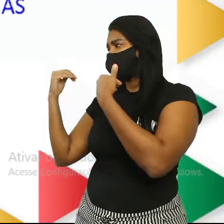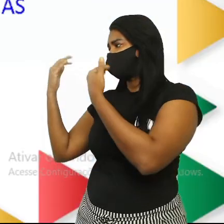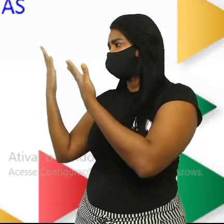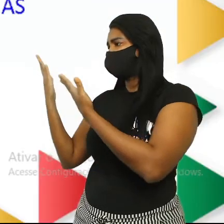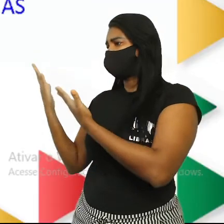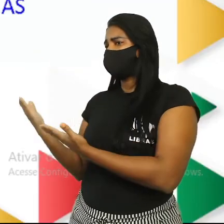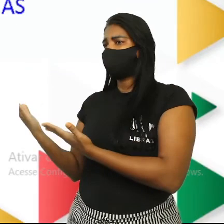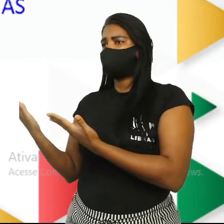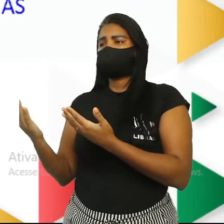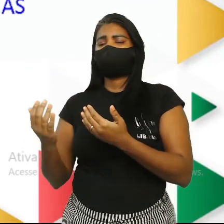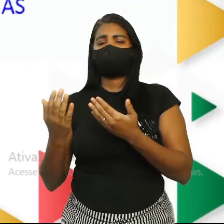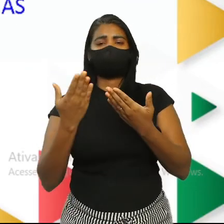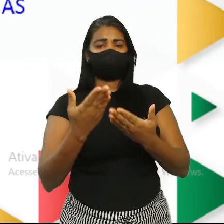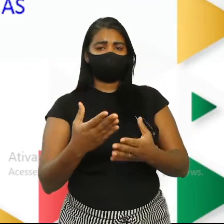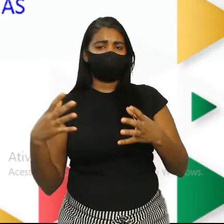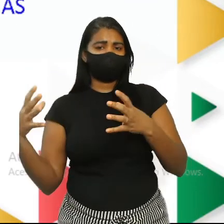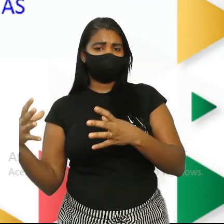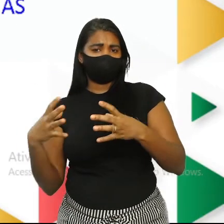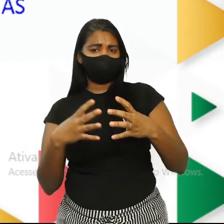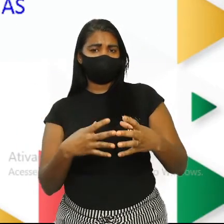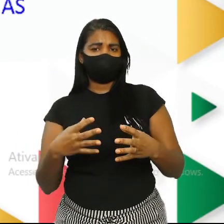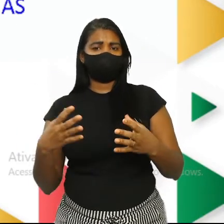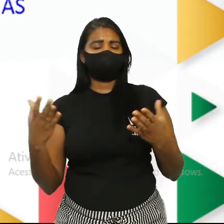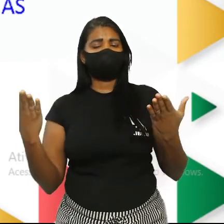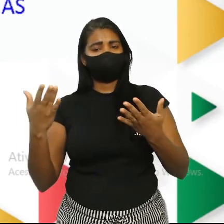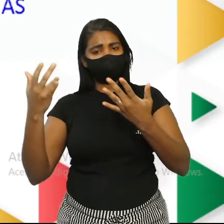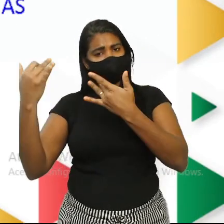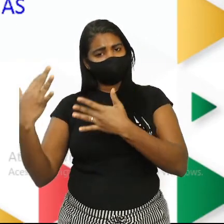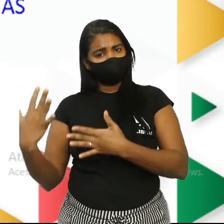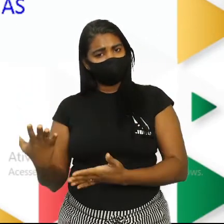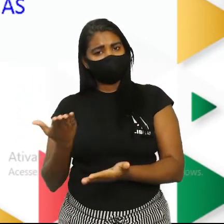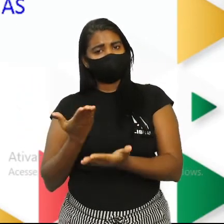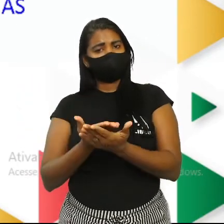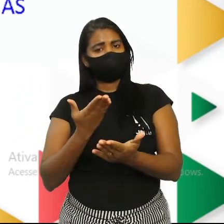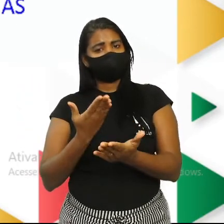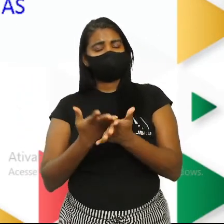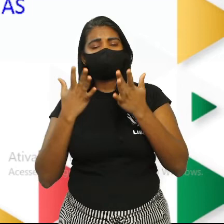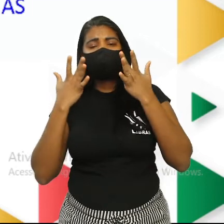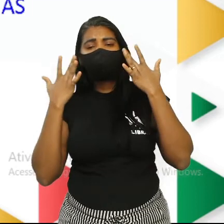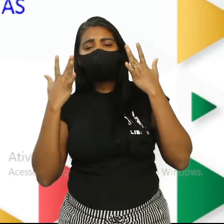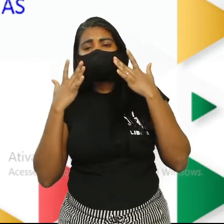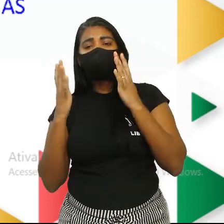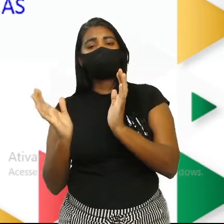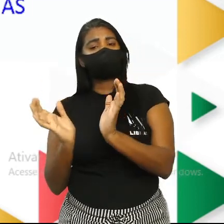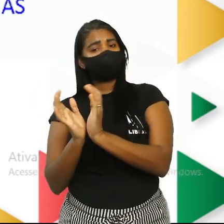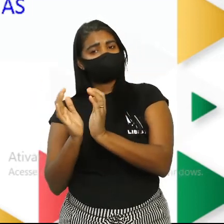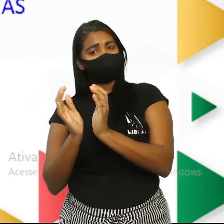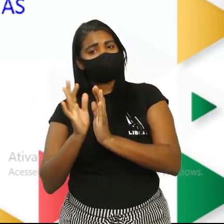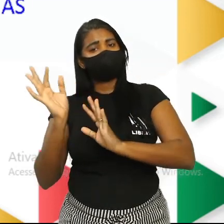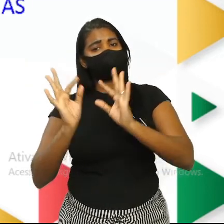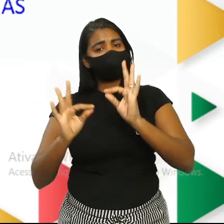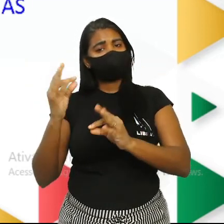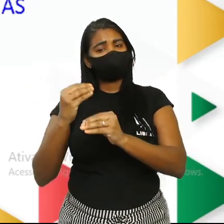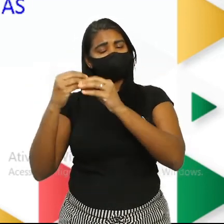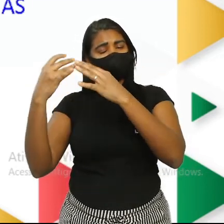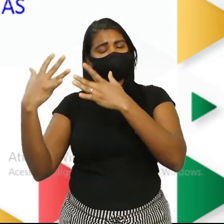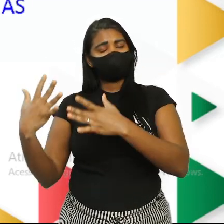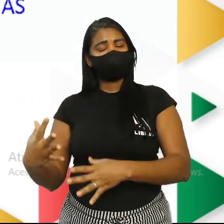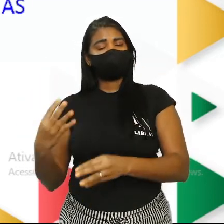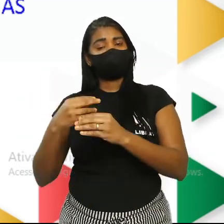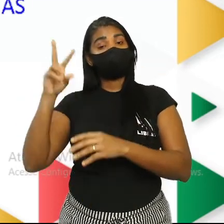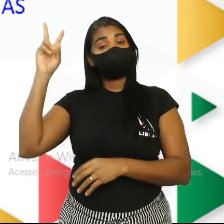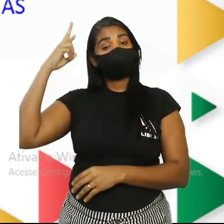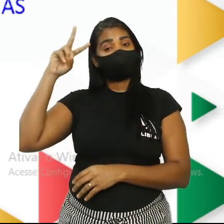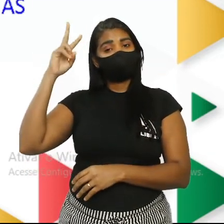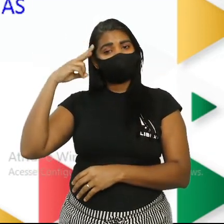Magilute. Eu estou falando sempre dos grupos que eu já falei lá atrás sobre a aula de teatro pernambucano. Você vê que a gente falou sobre a história